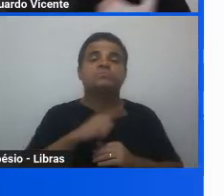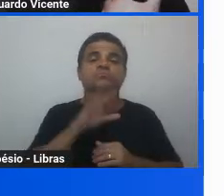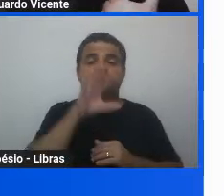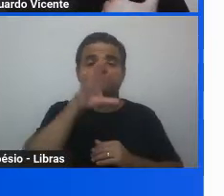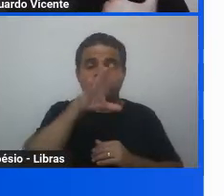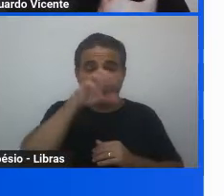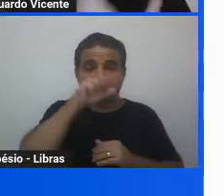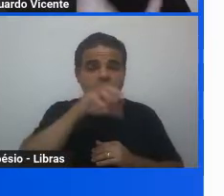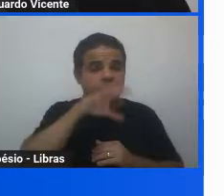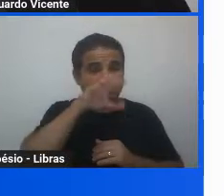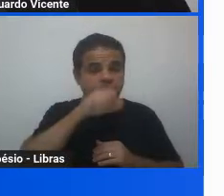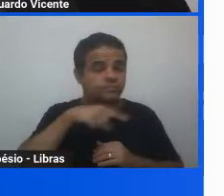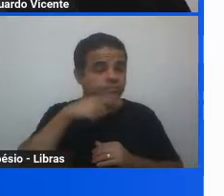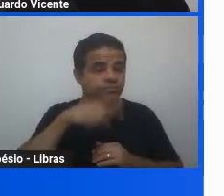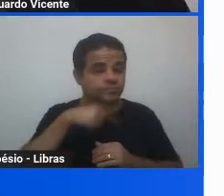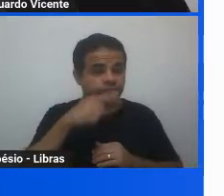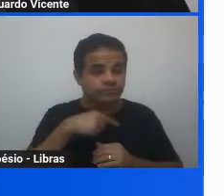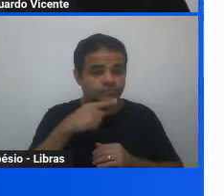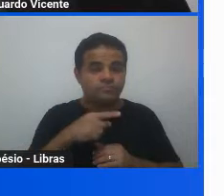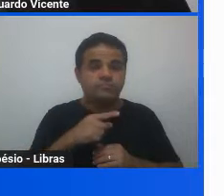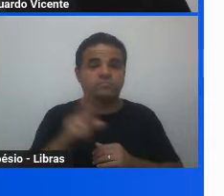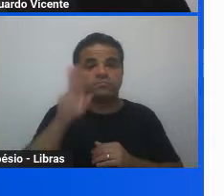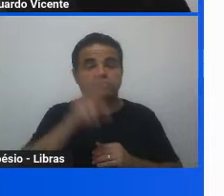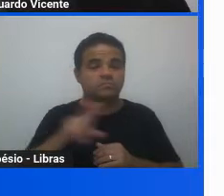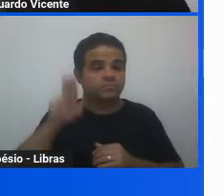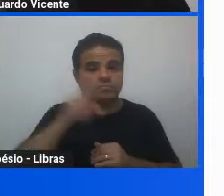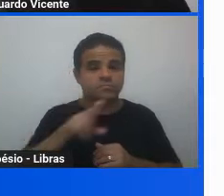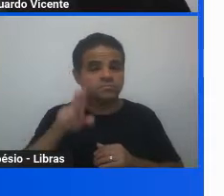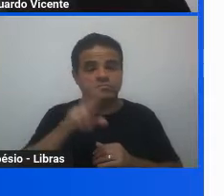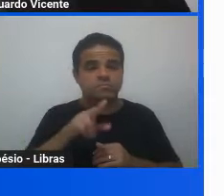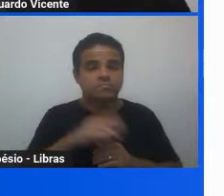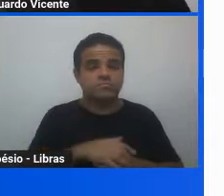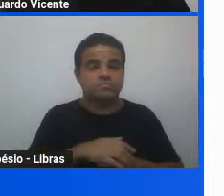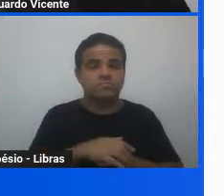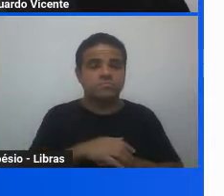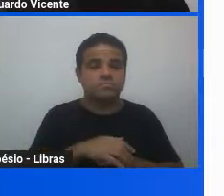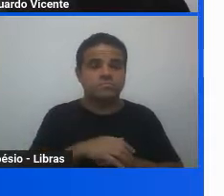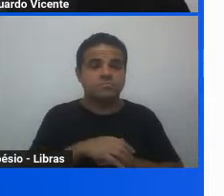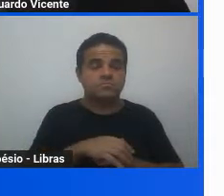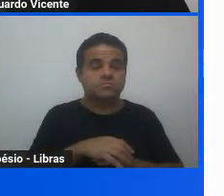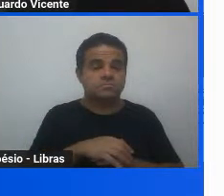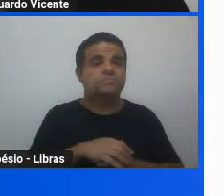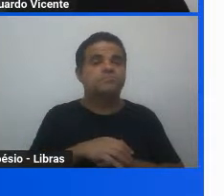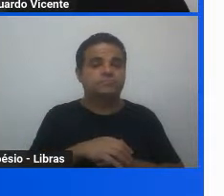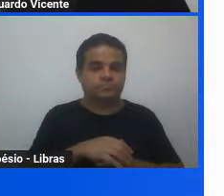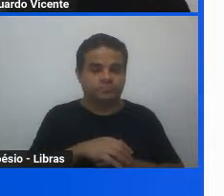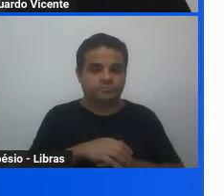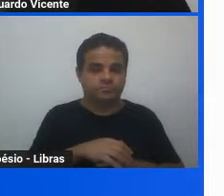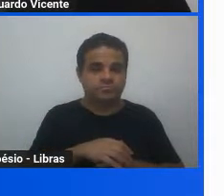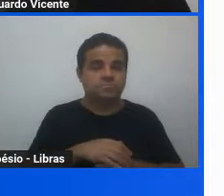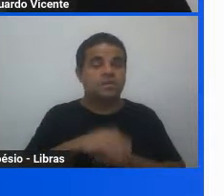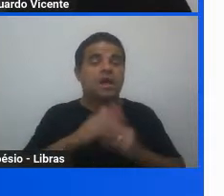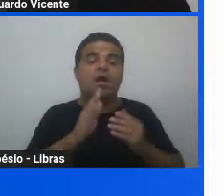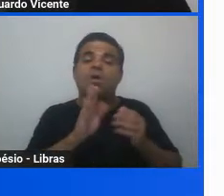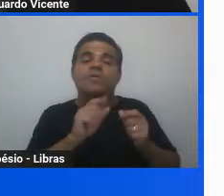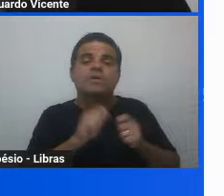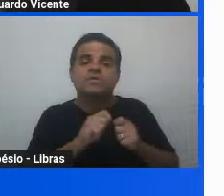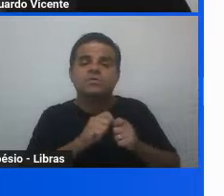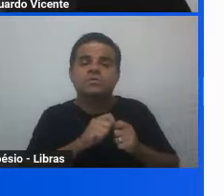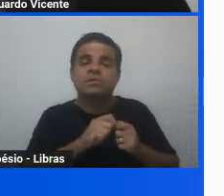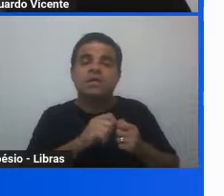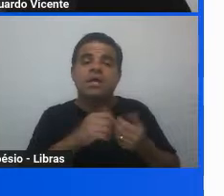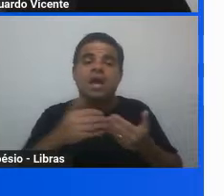aéreas, engasgo, nós vamos utilizar a manobra de tapotagem. Como? Vou colocar